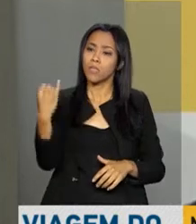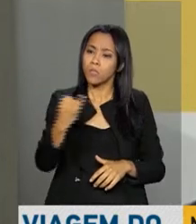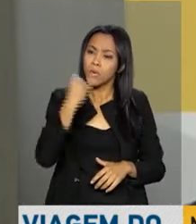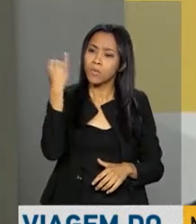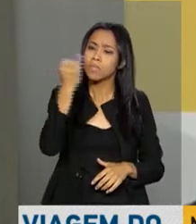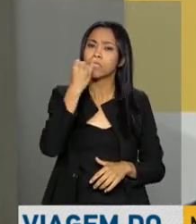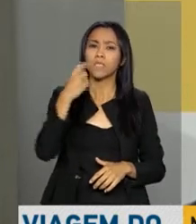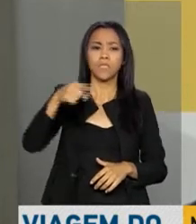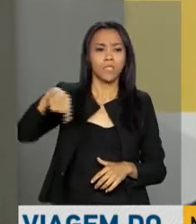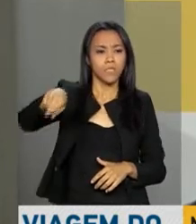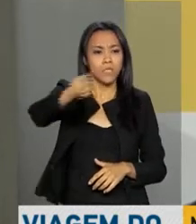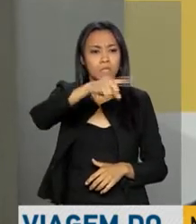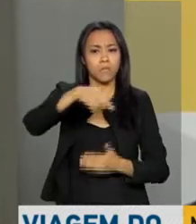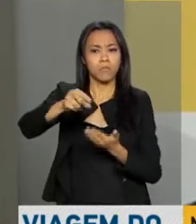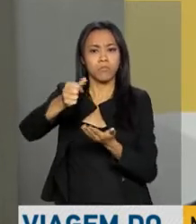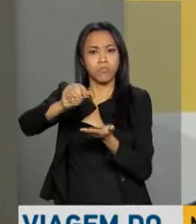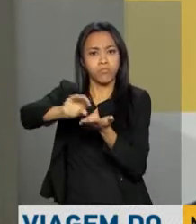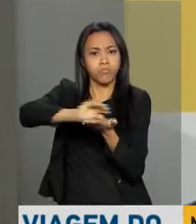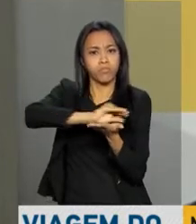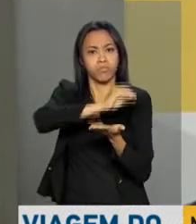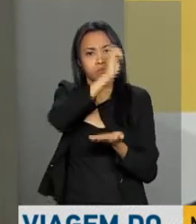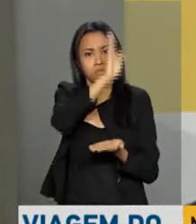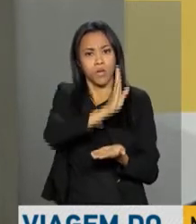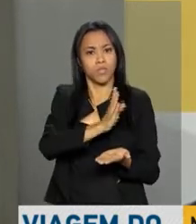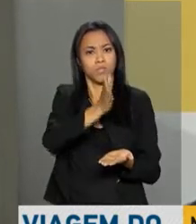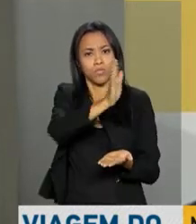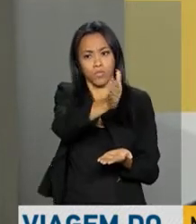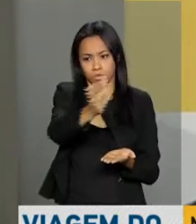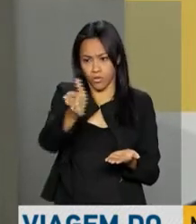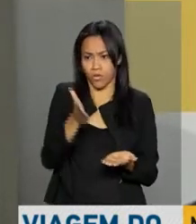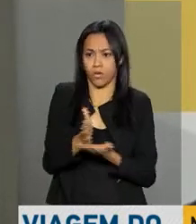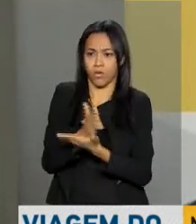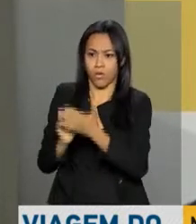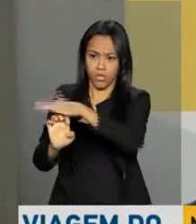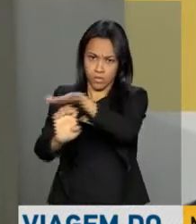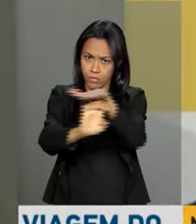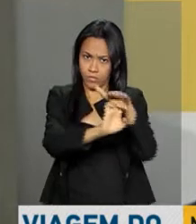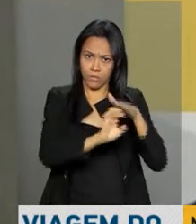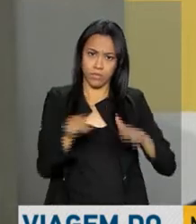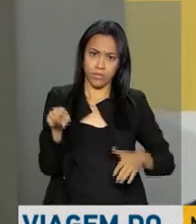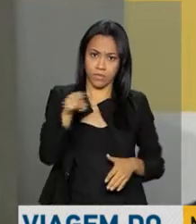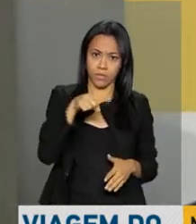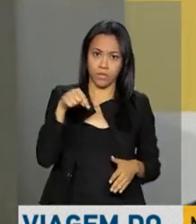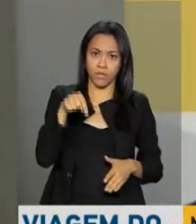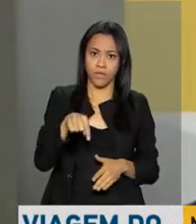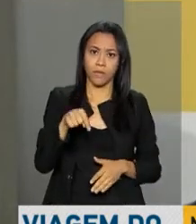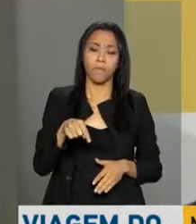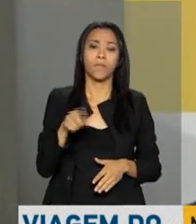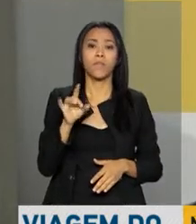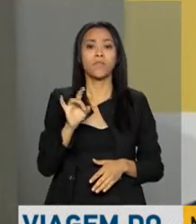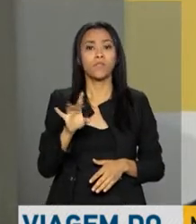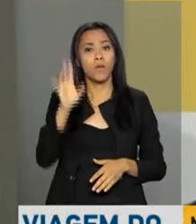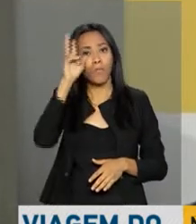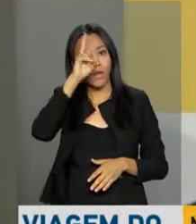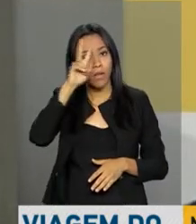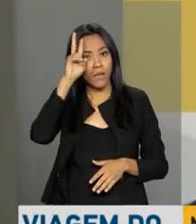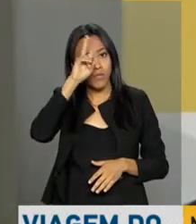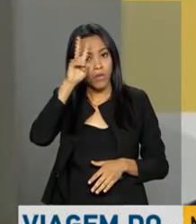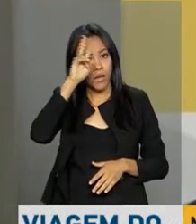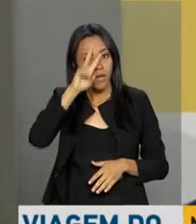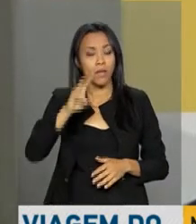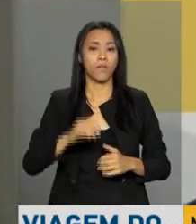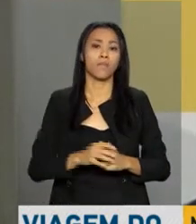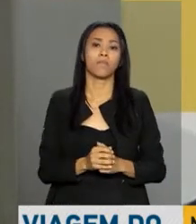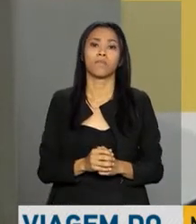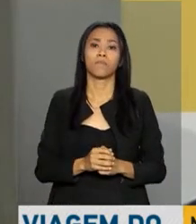em nosso país e só para recordar existir